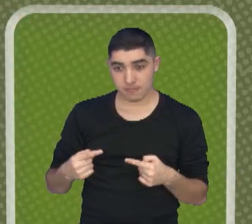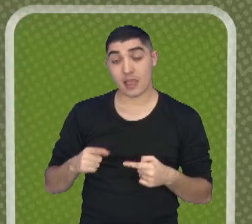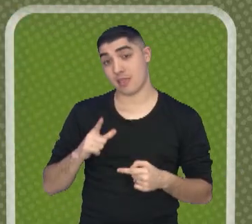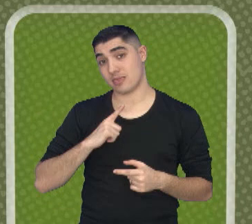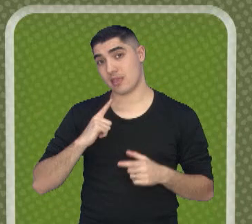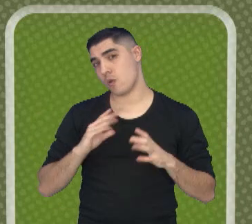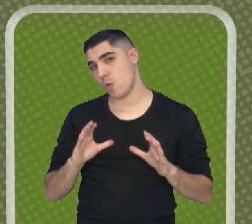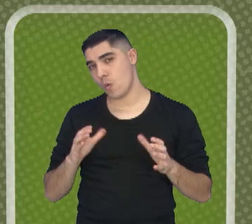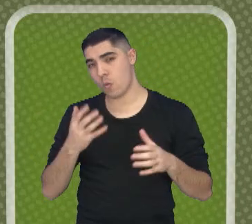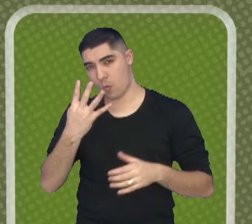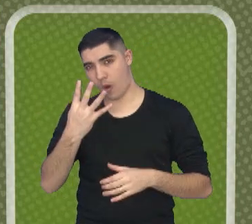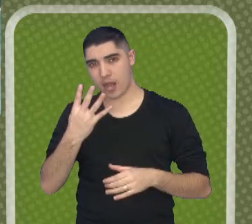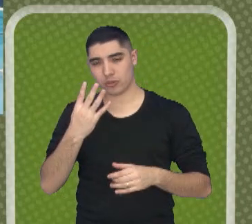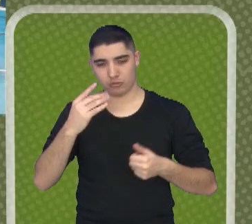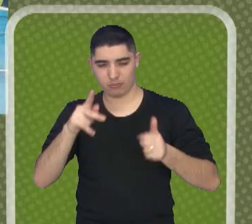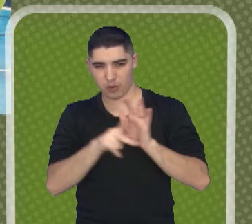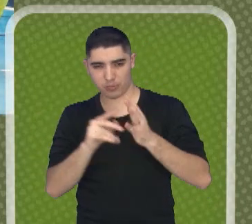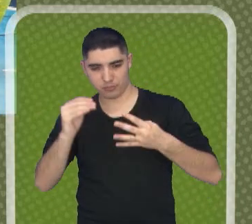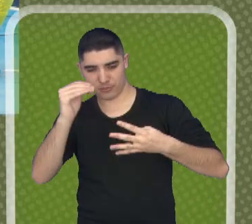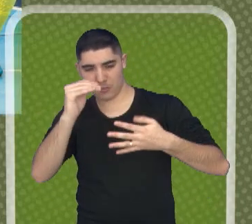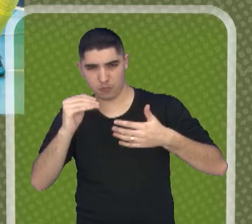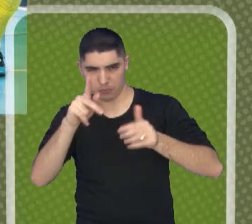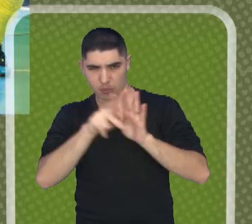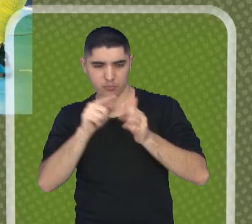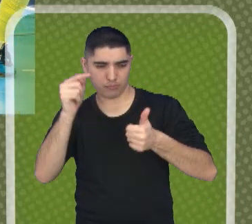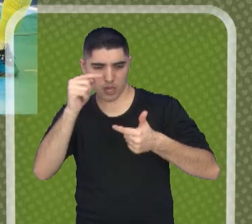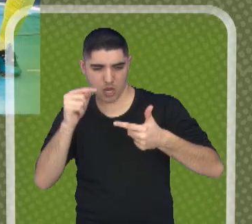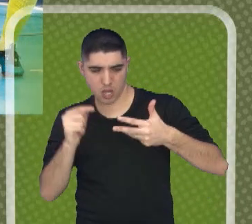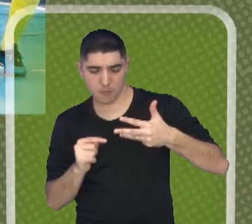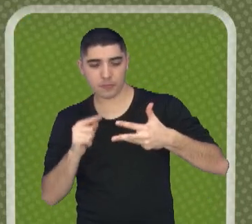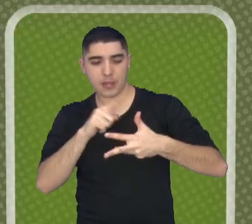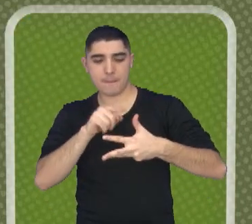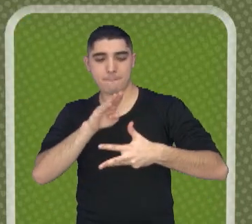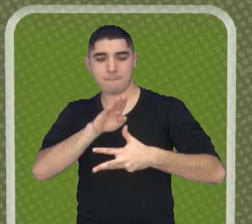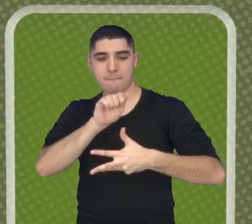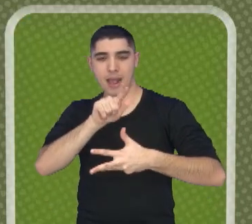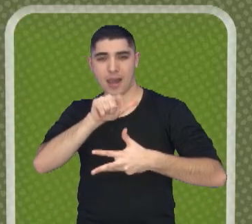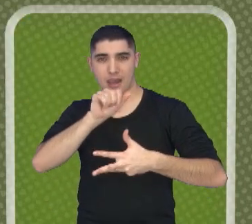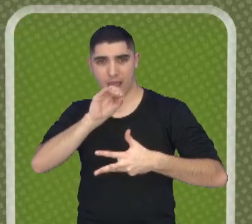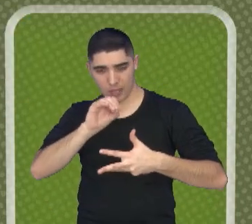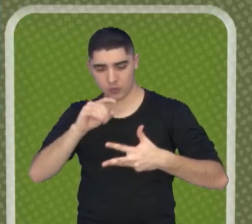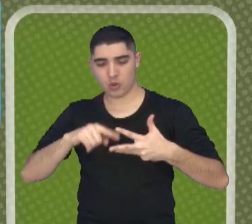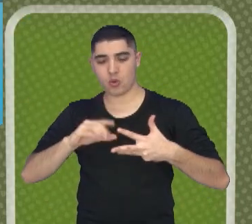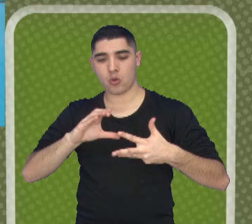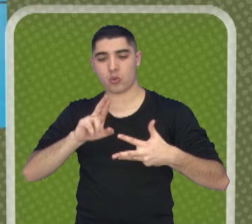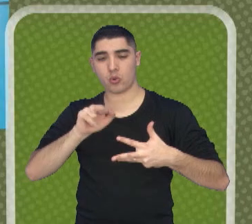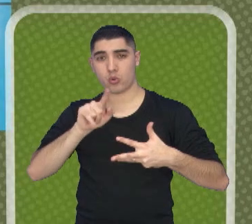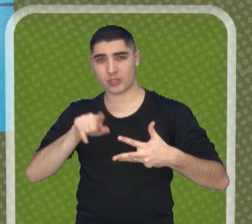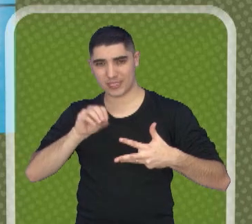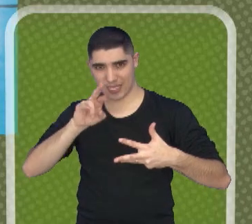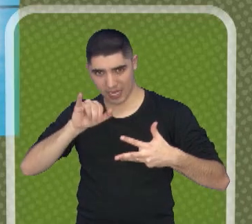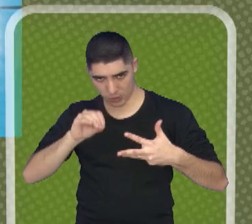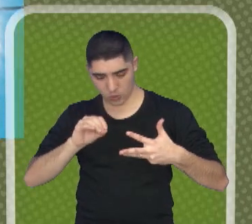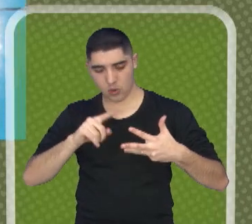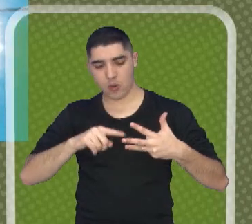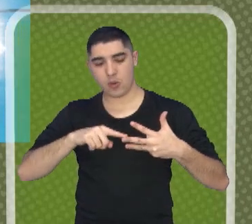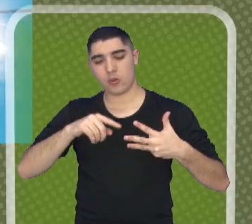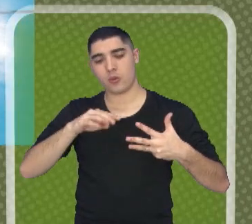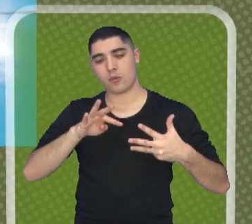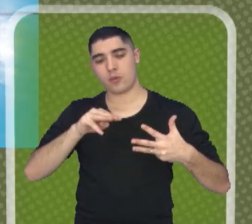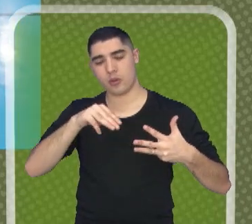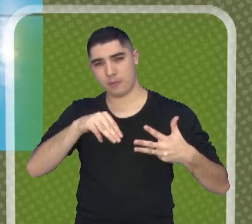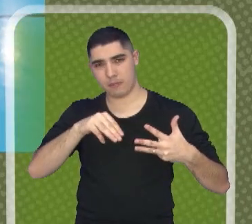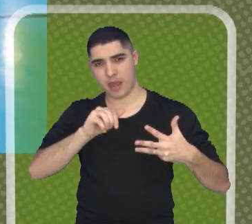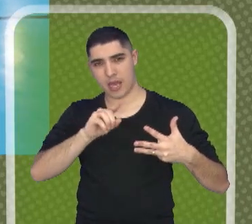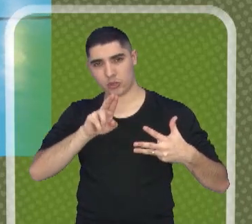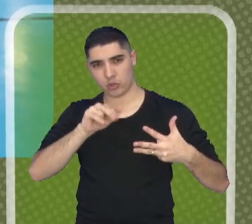4 primeiros colocados do torneio do ano passado: Balaio, Cruzeiro do Sul, Madruga e Tatetuba, que é o atual